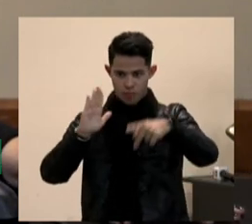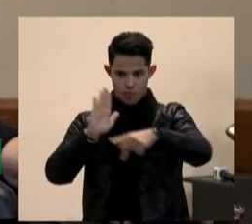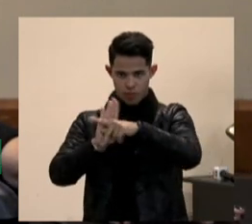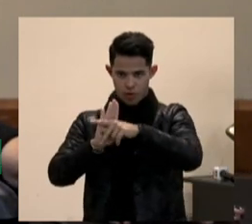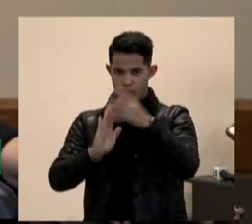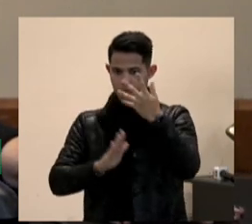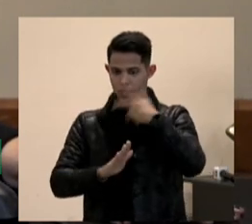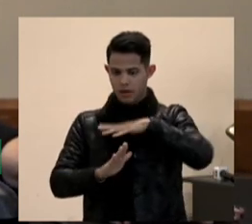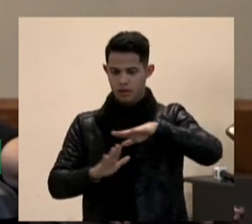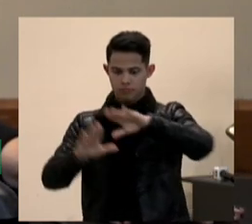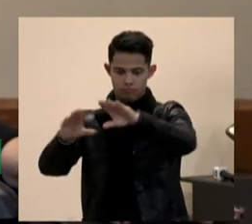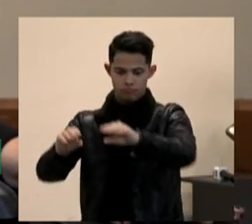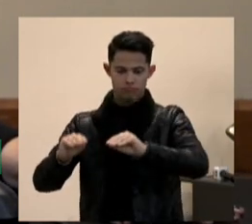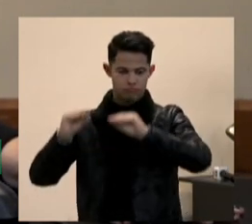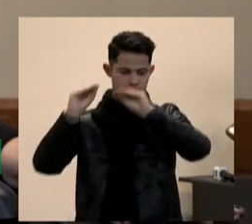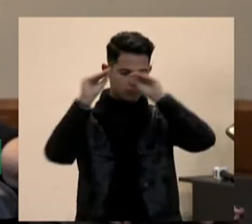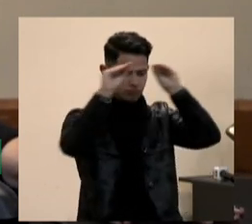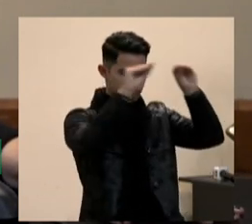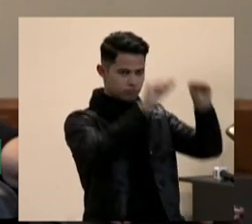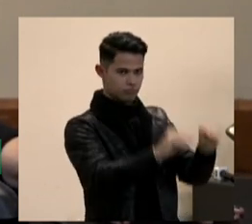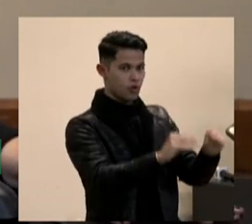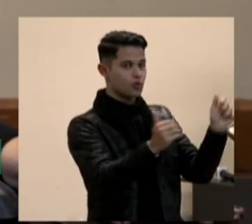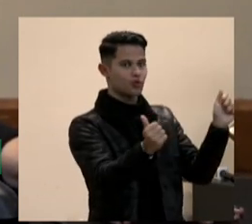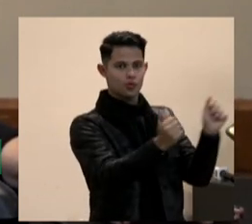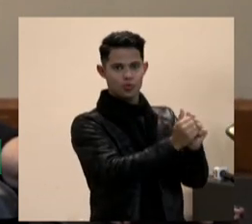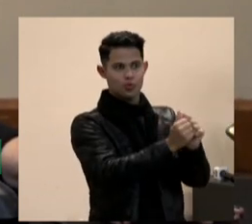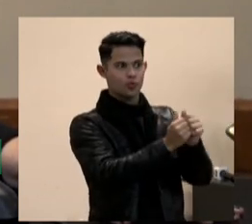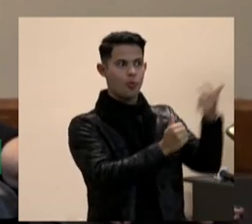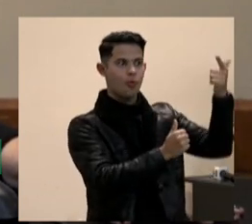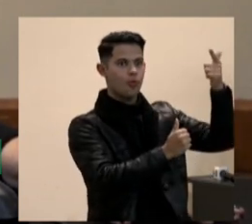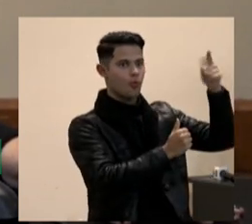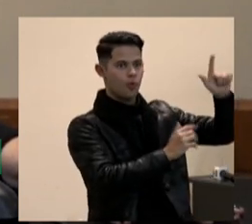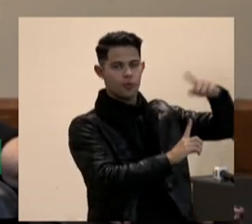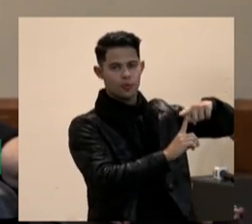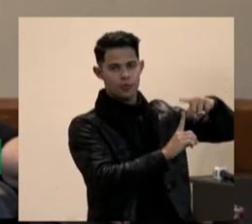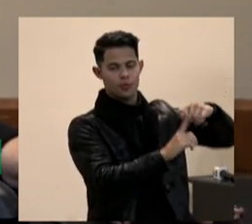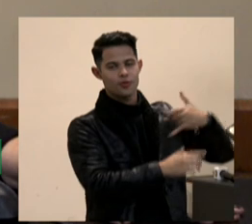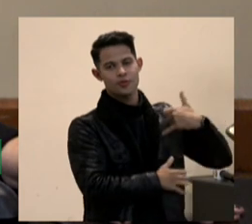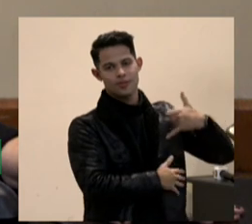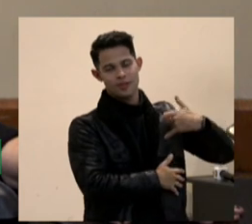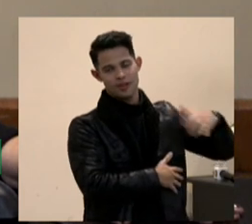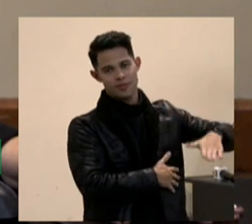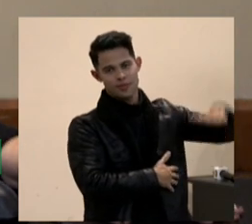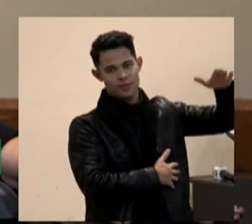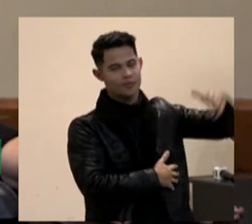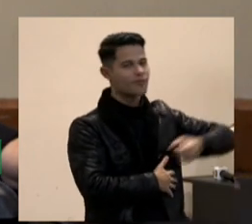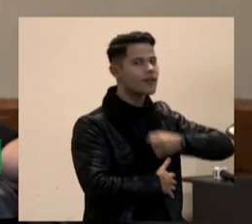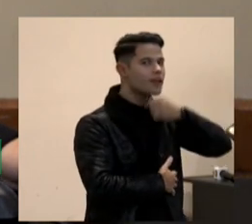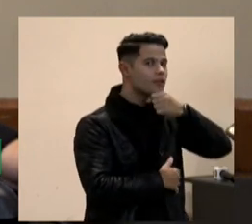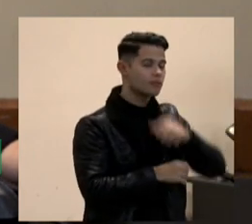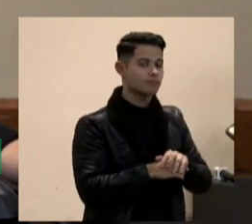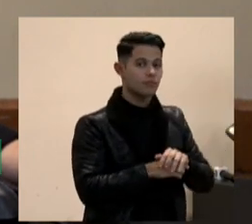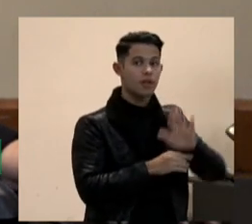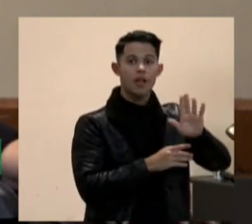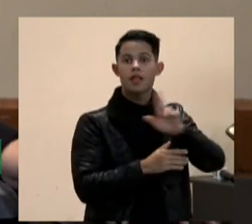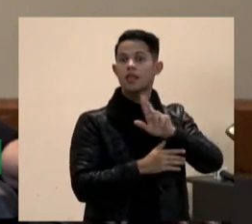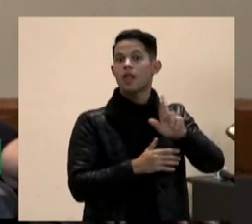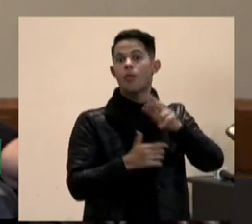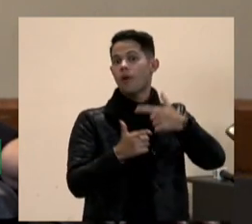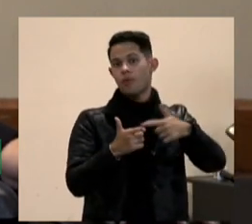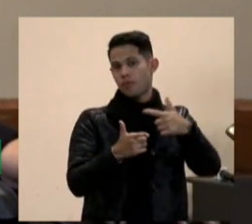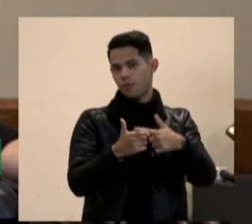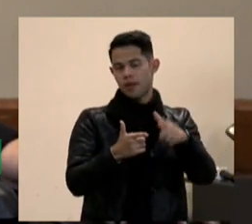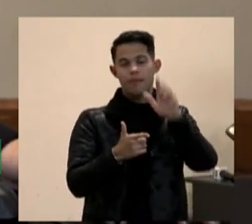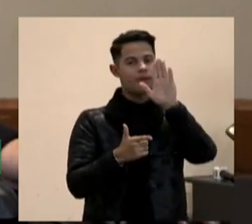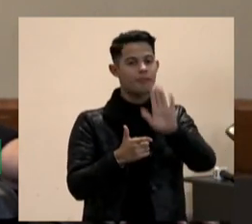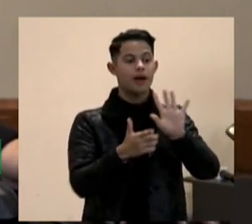etapas, né? Não que isso seja um problema, desde que as condições, né, de